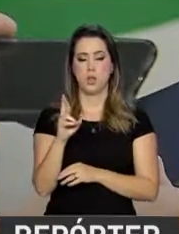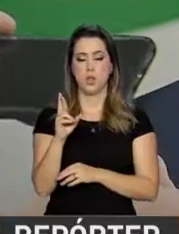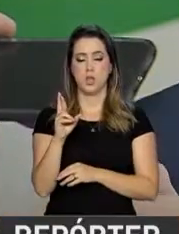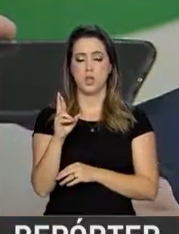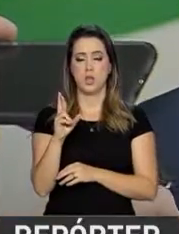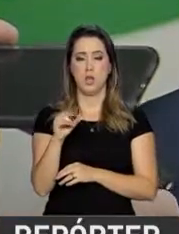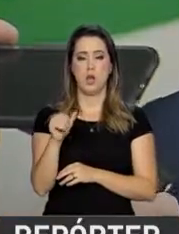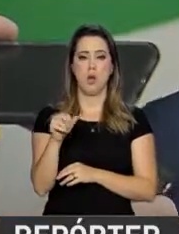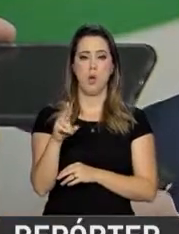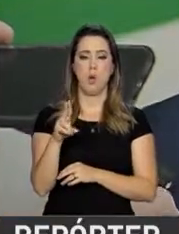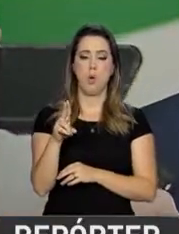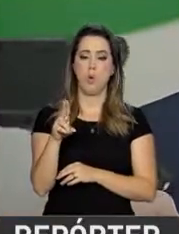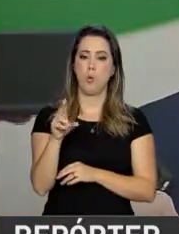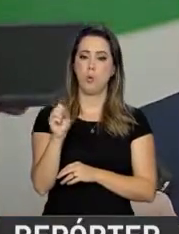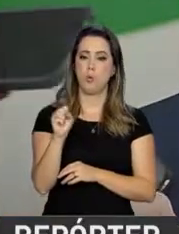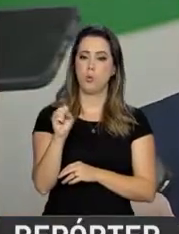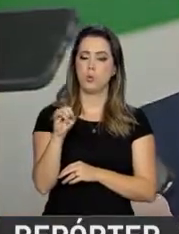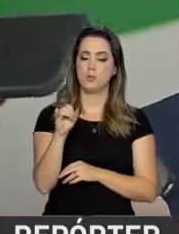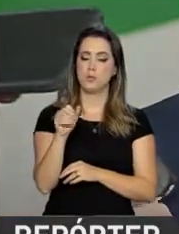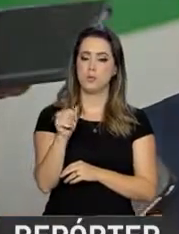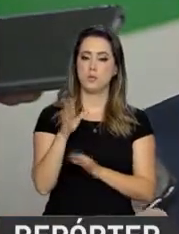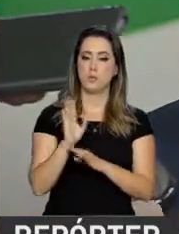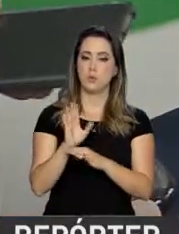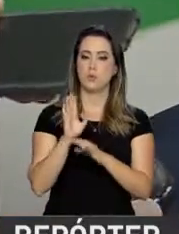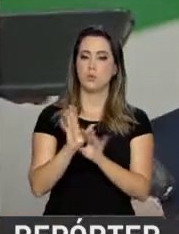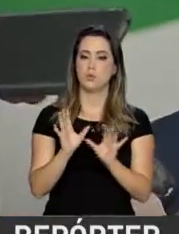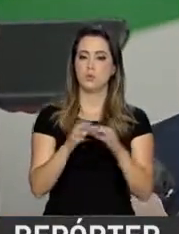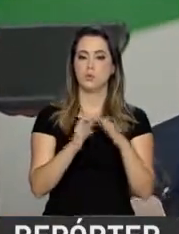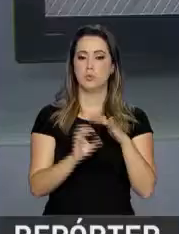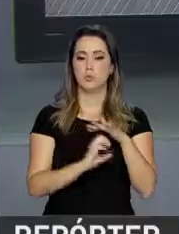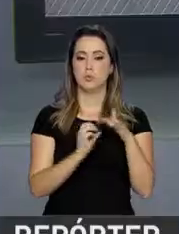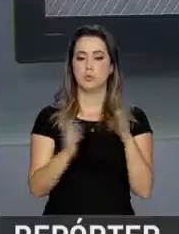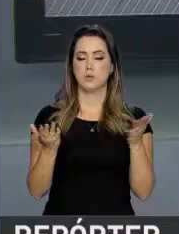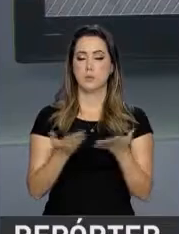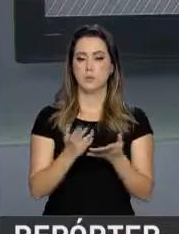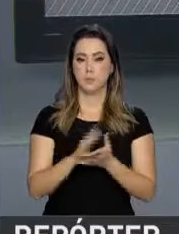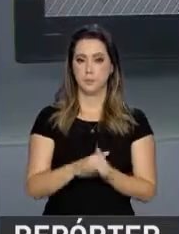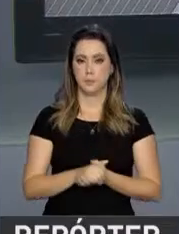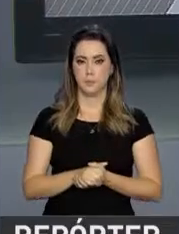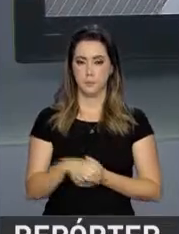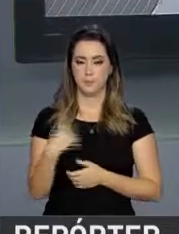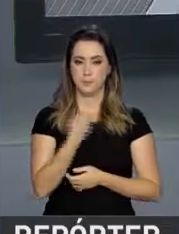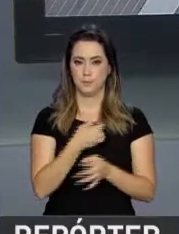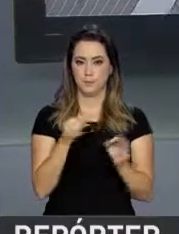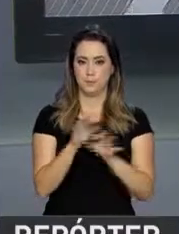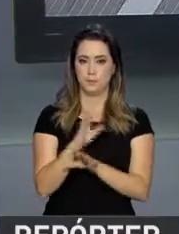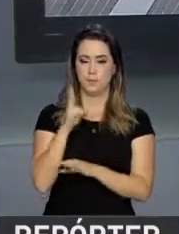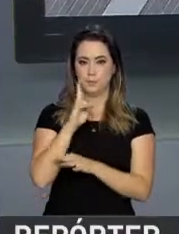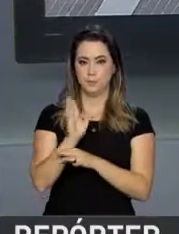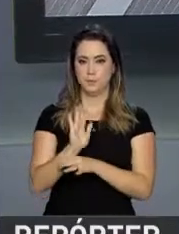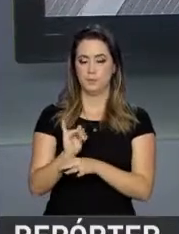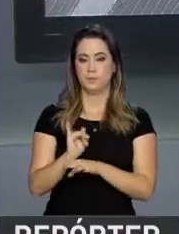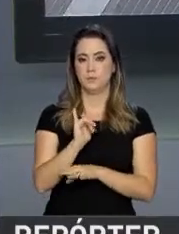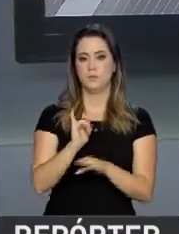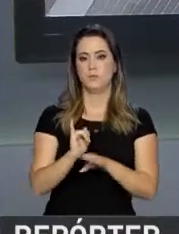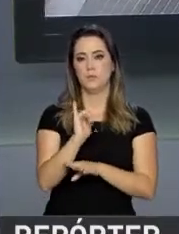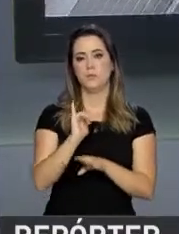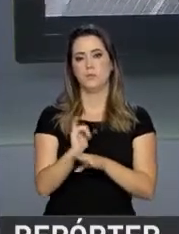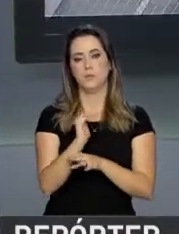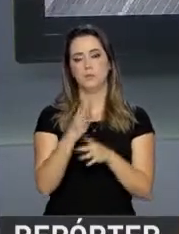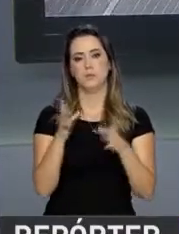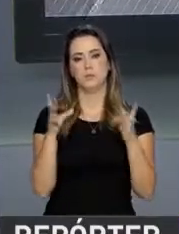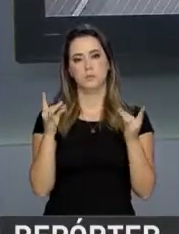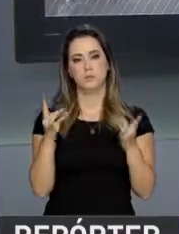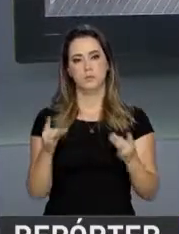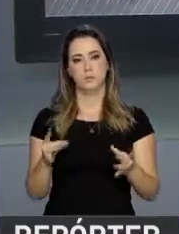vai trazer aí um alento a esses setores que estão tão deprimidos hoje. Nós ficamos por aqui, você pode rever as